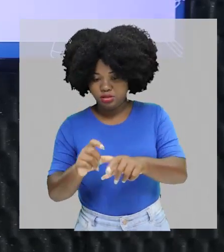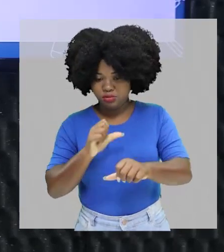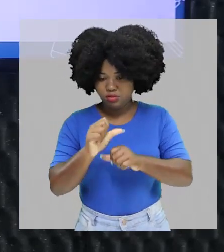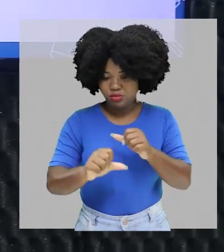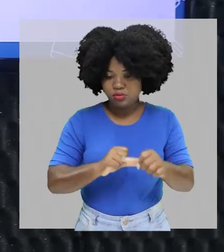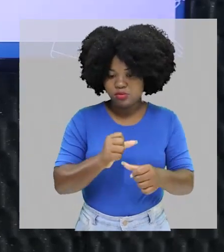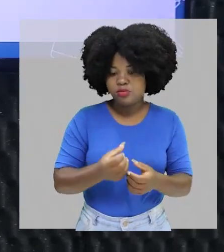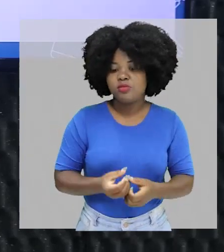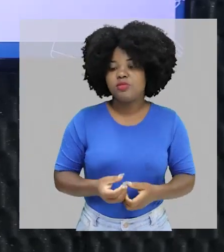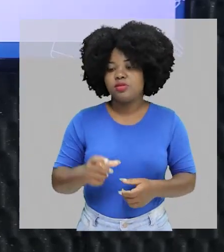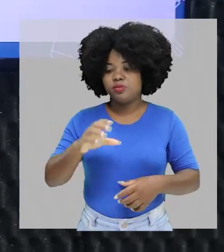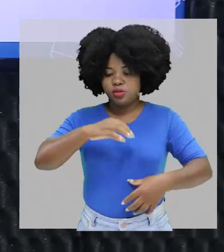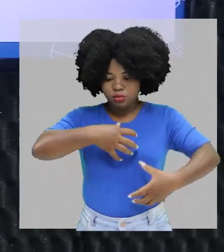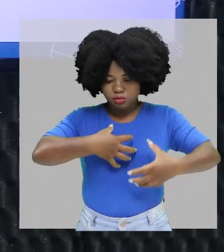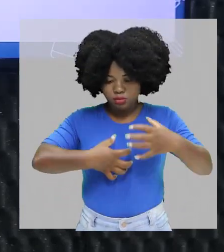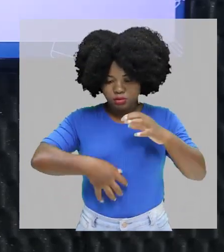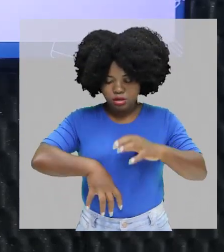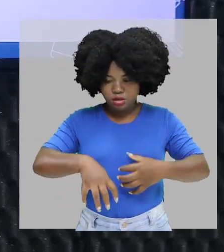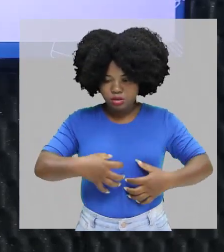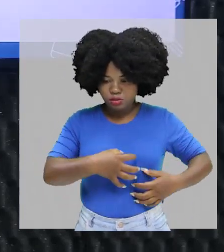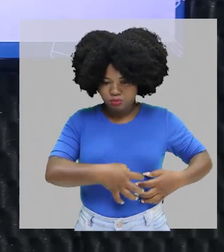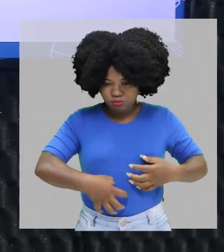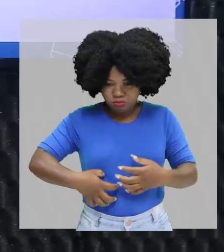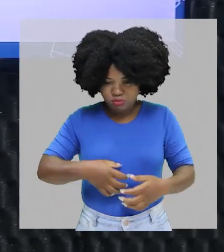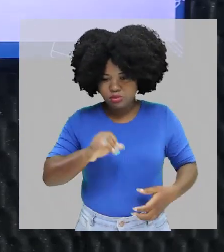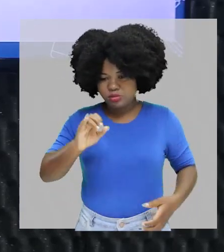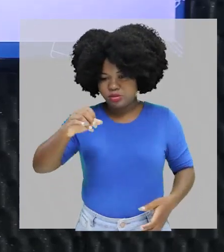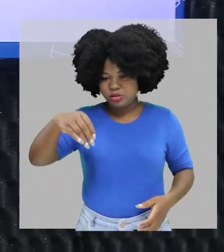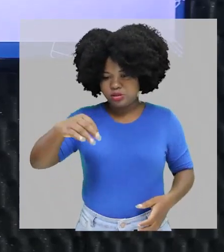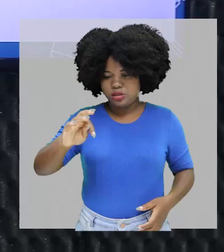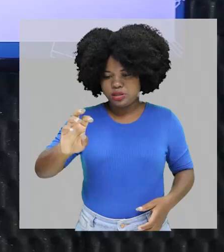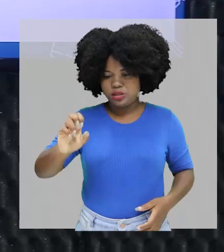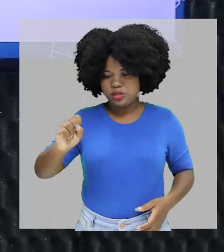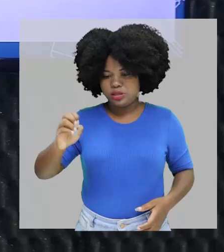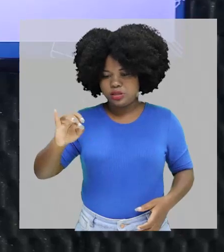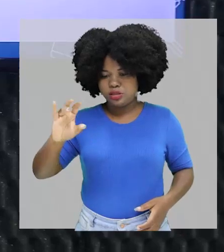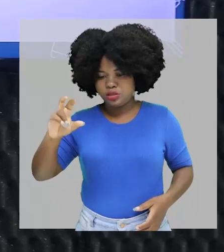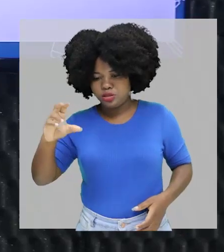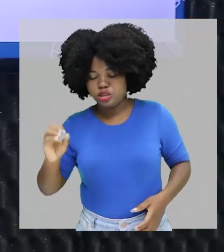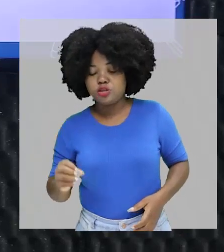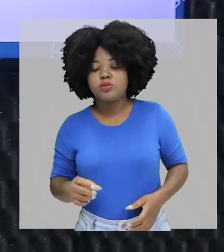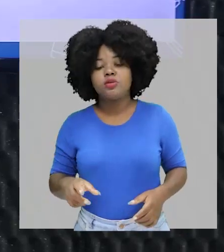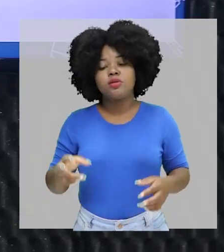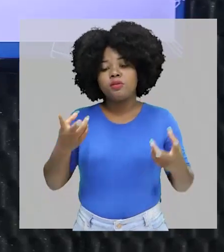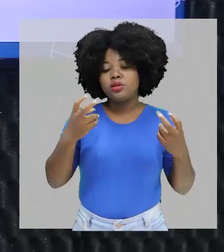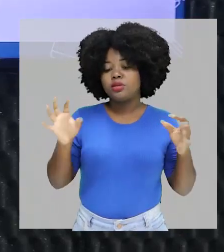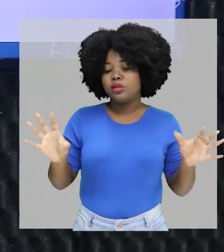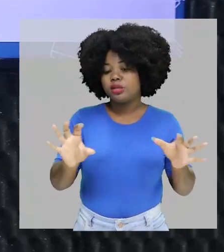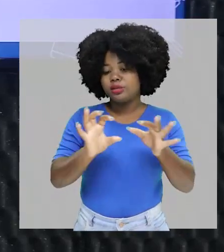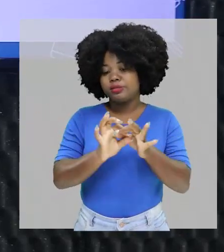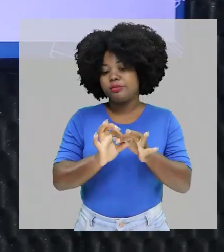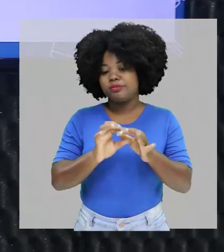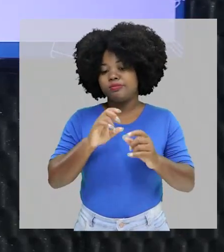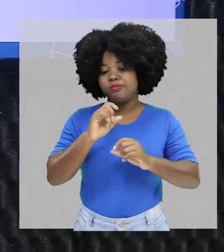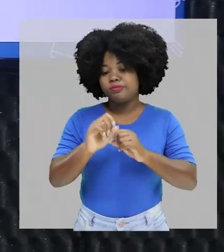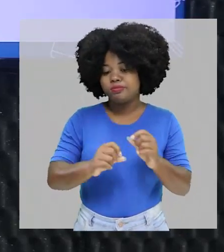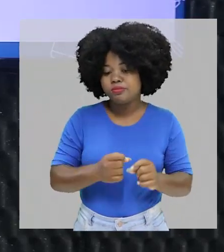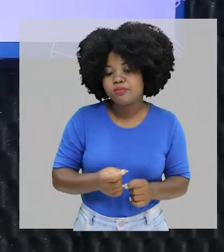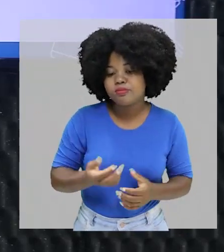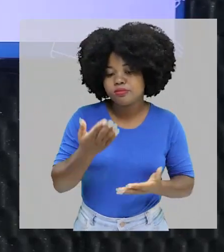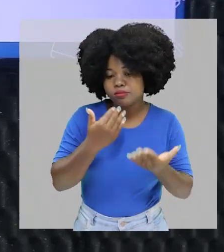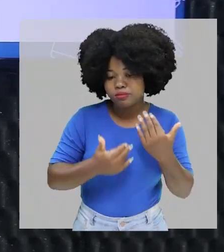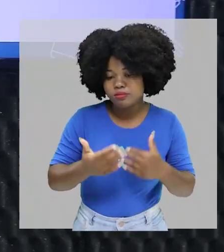ritmo intestinal. Você vai estar percebendo que está muito ligado à questão da alimentação.